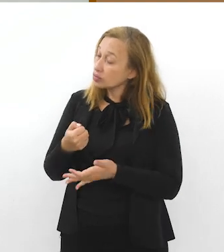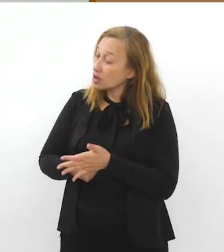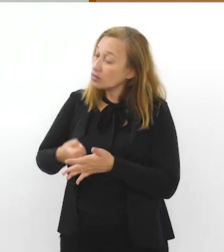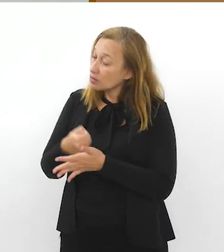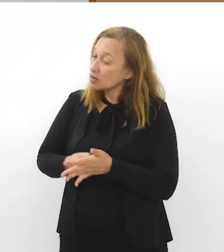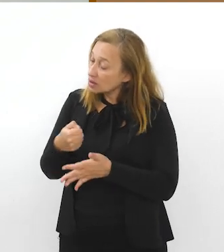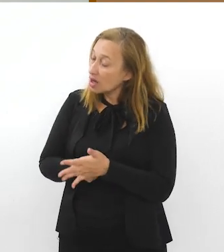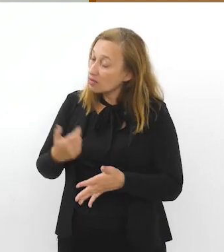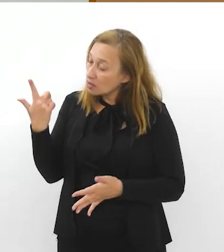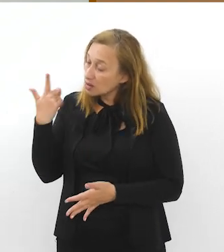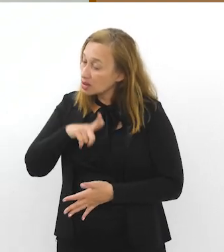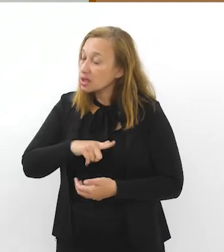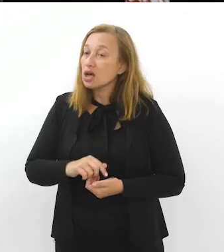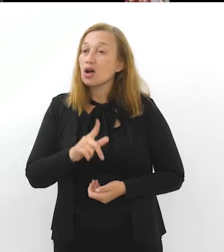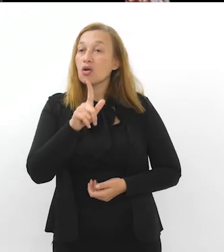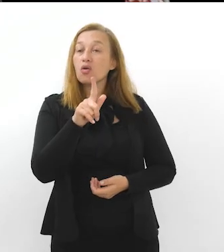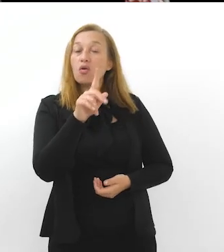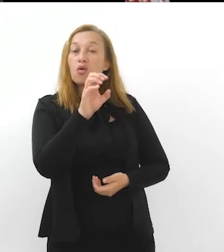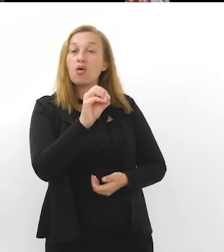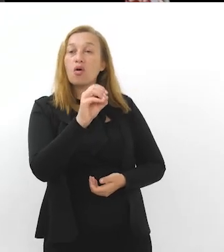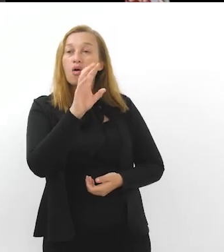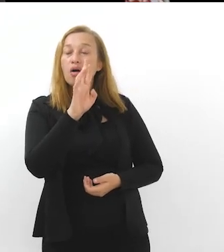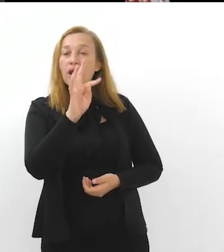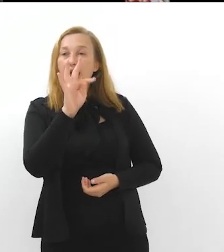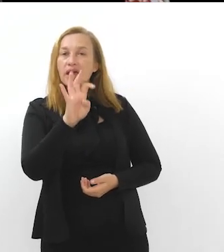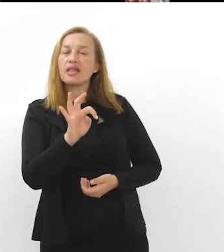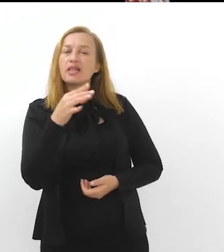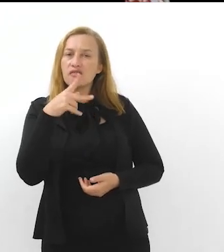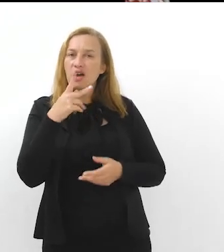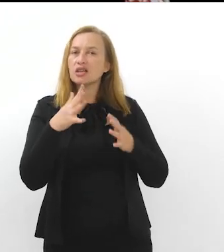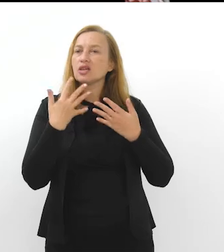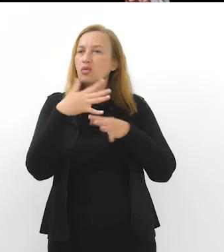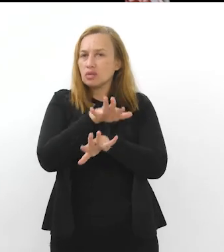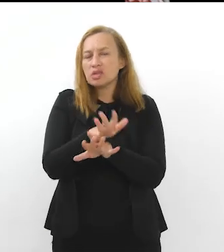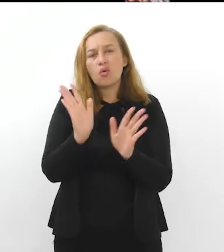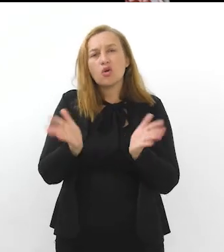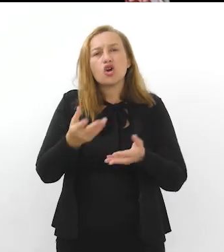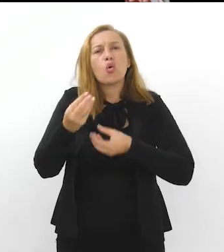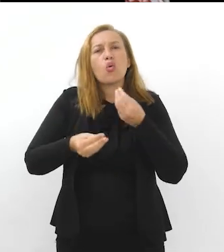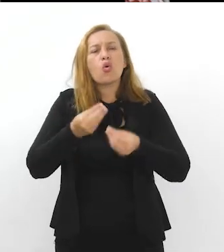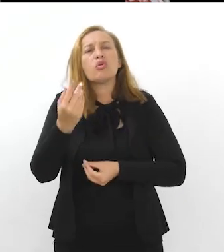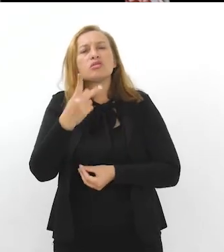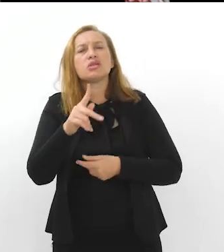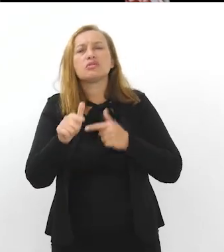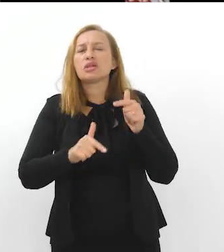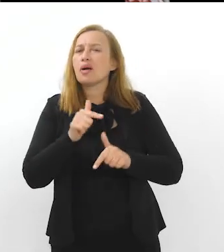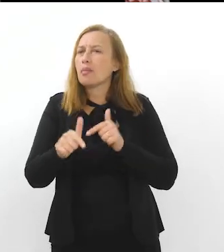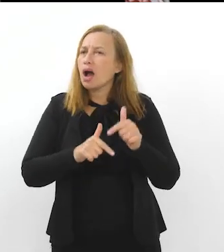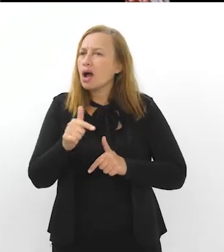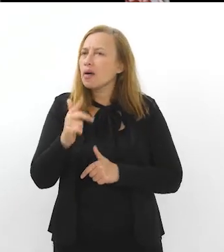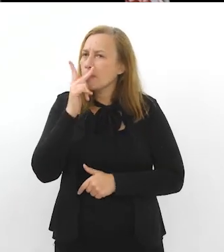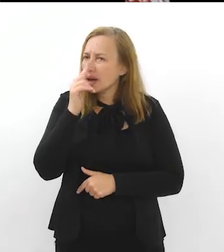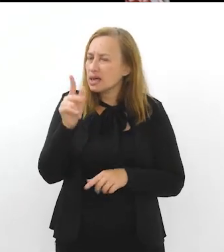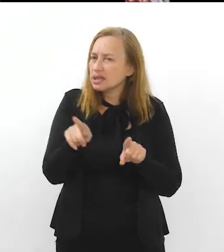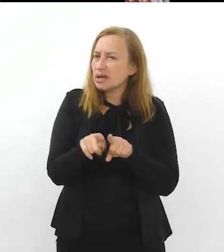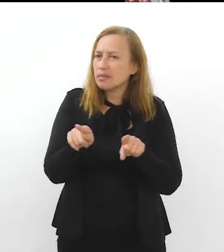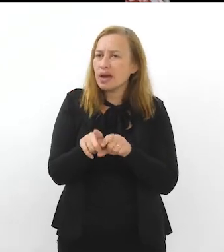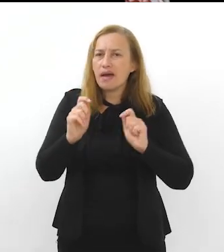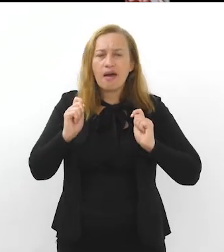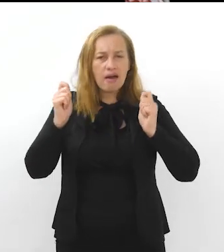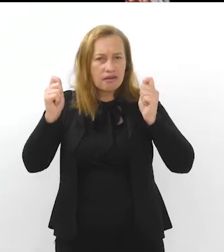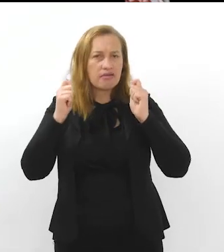vou estudar, eu vou conseguir. Gorete, a gente fala muito em inclusão hoje em dia, né? E como é que é o seu trabalho? Você parece que